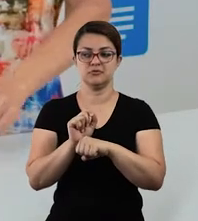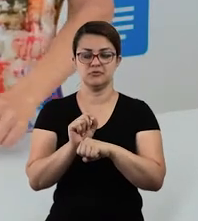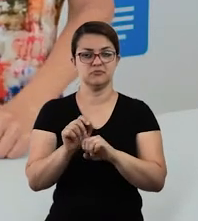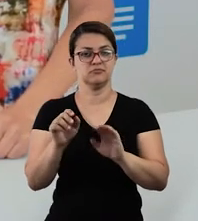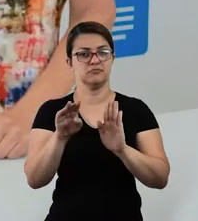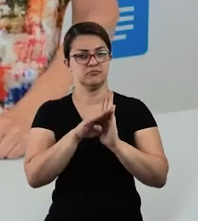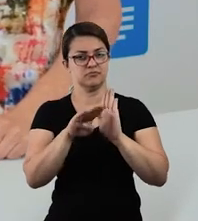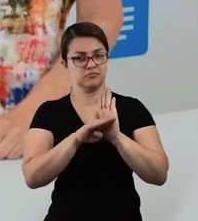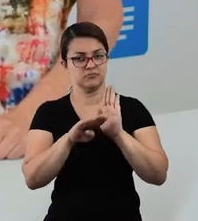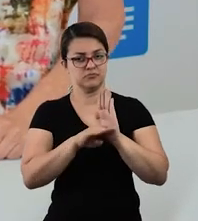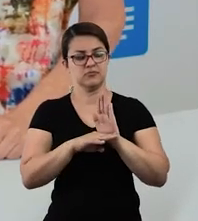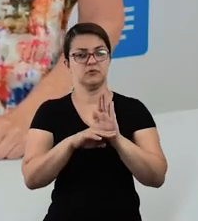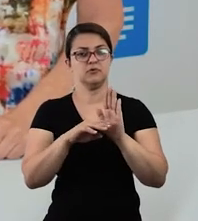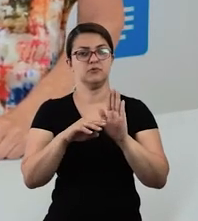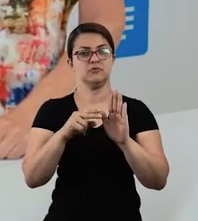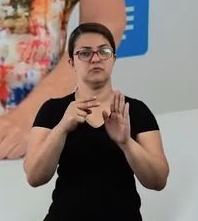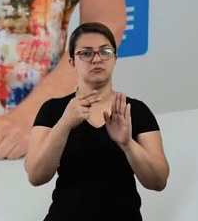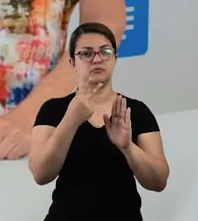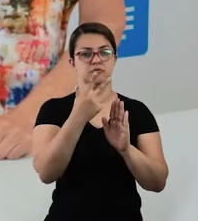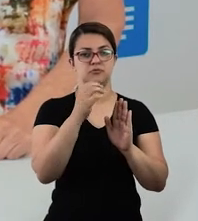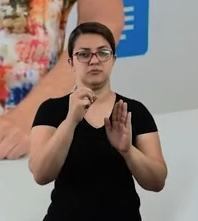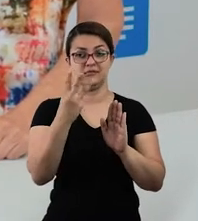Agenda 2030.